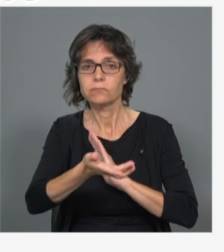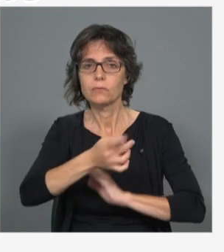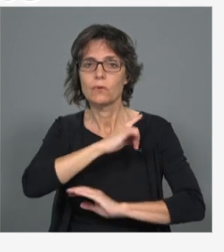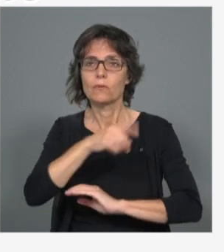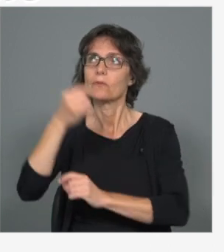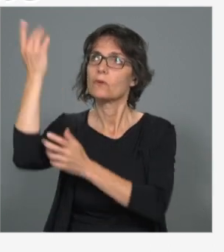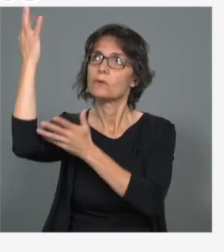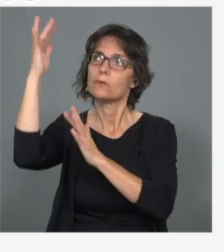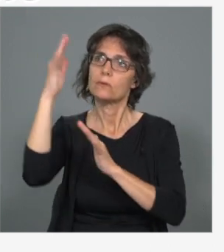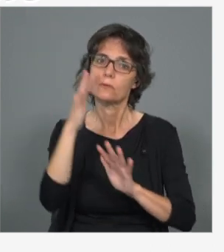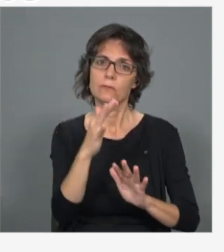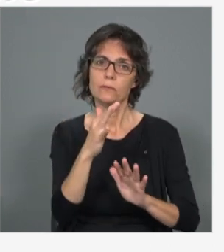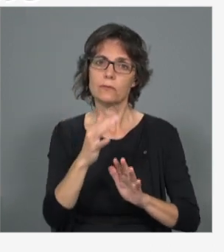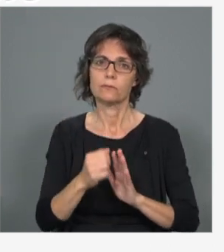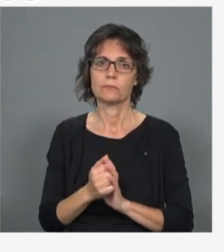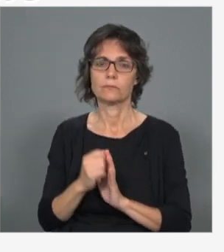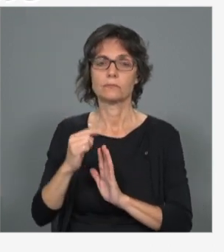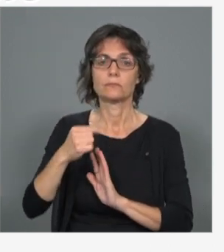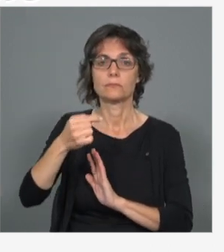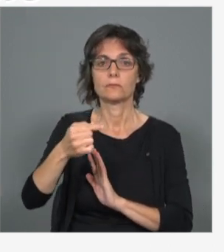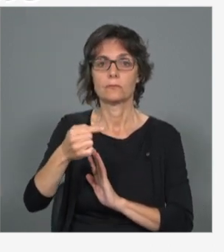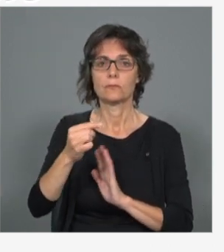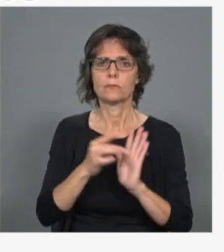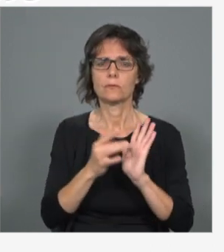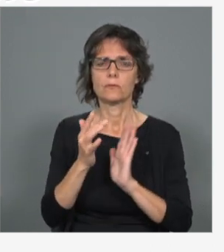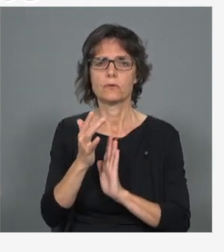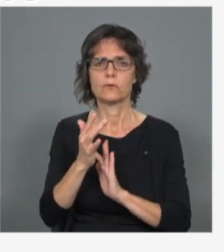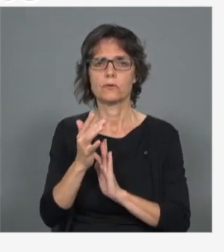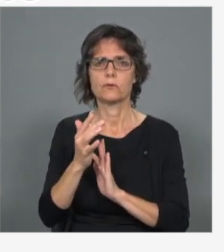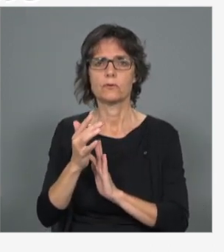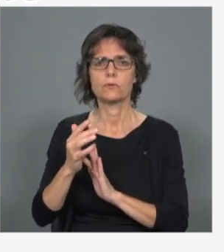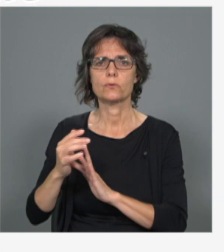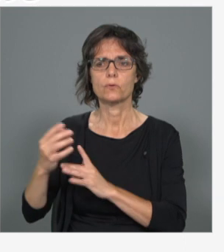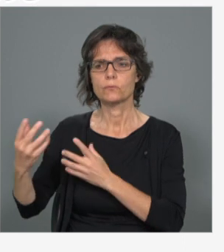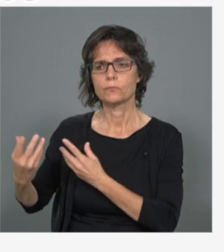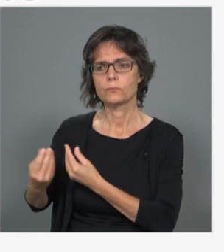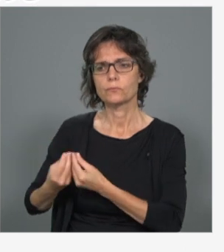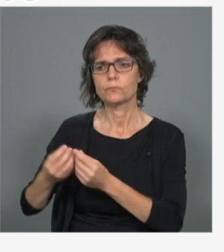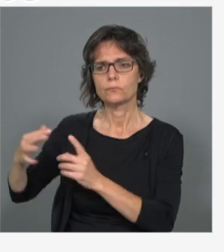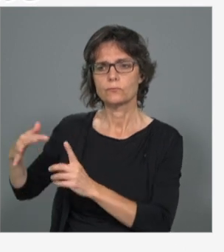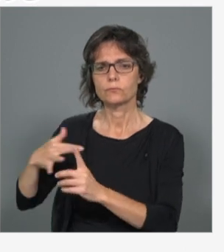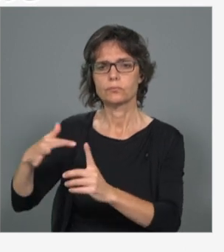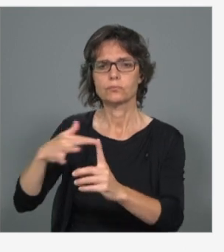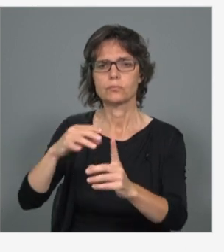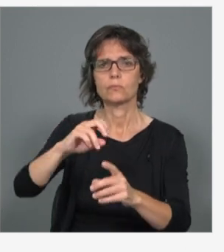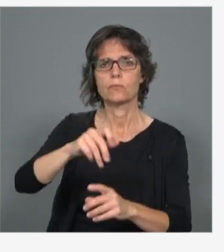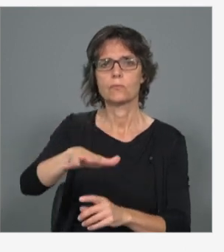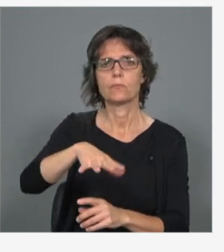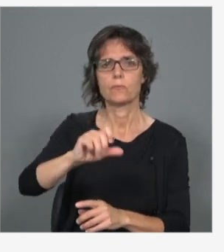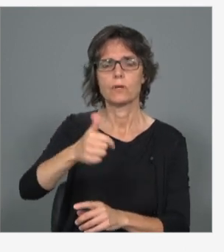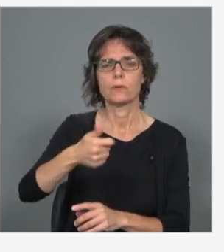alto. Depois, Jesus levou os discípulos até junto de Betânia e, erguendo as